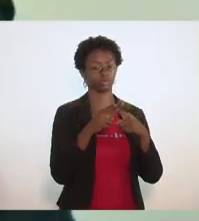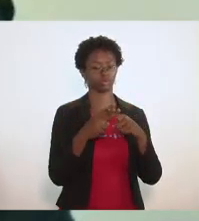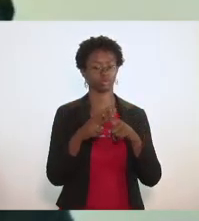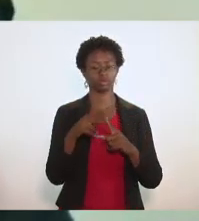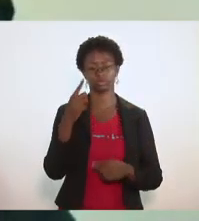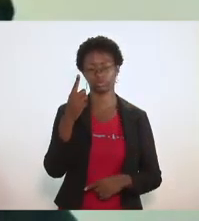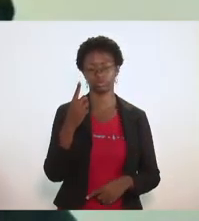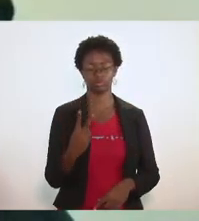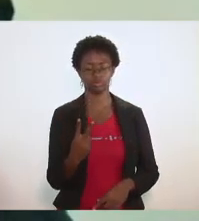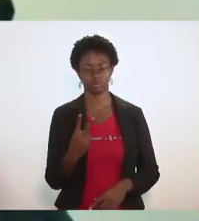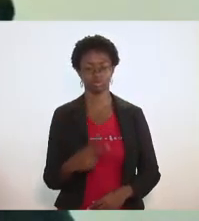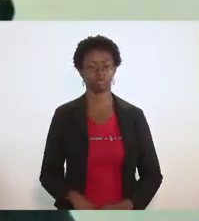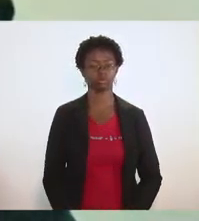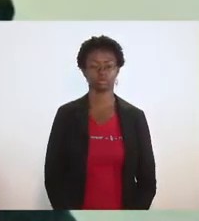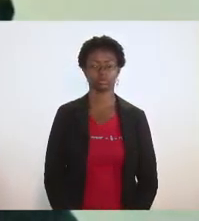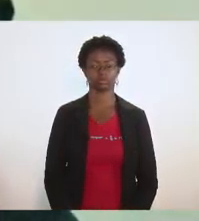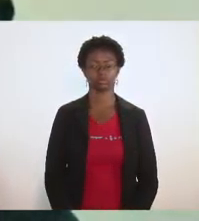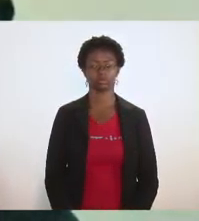pauta.